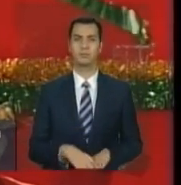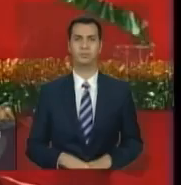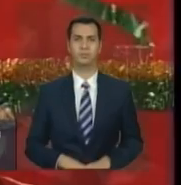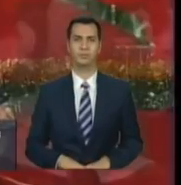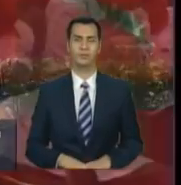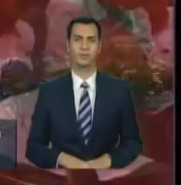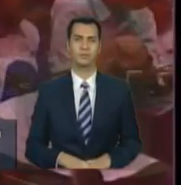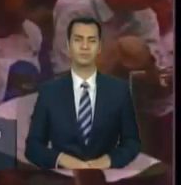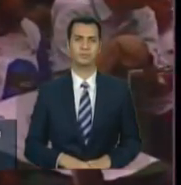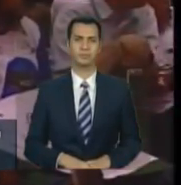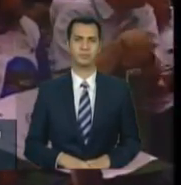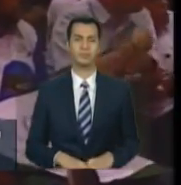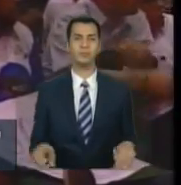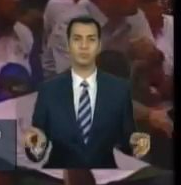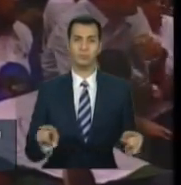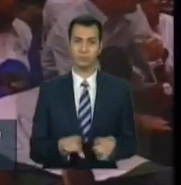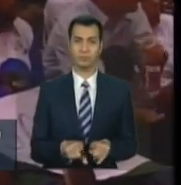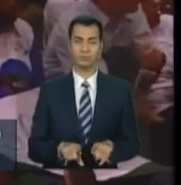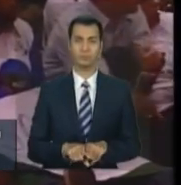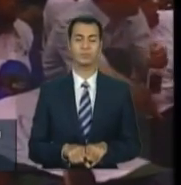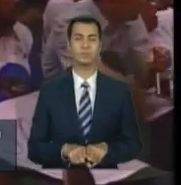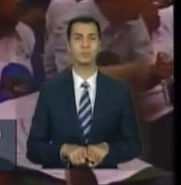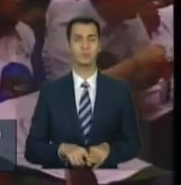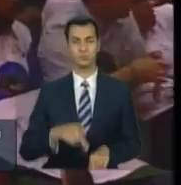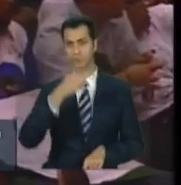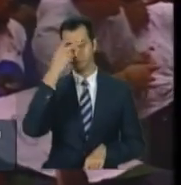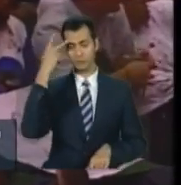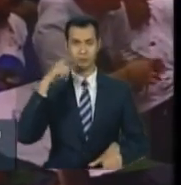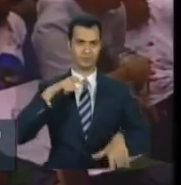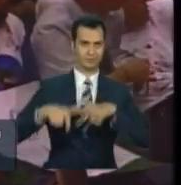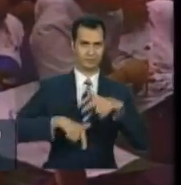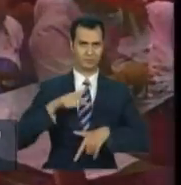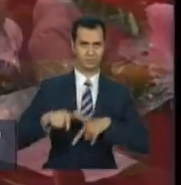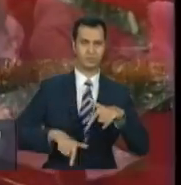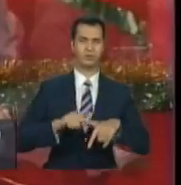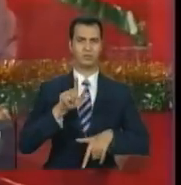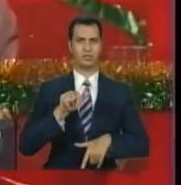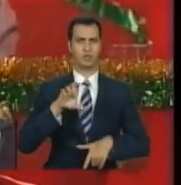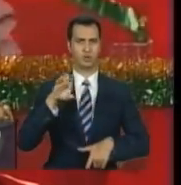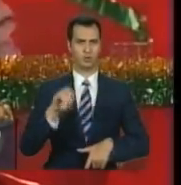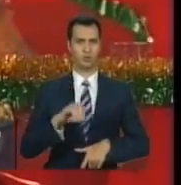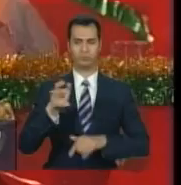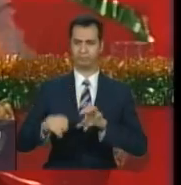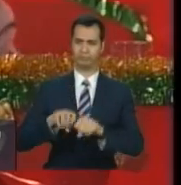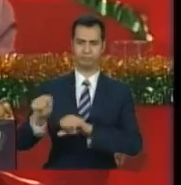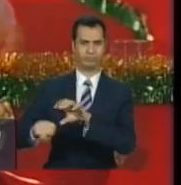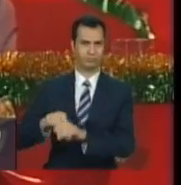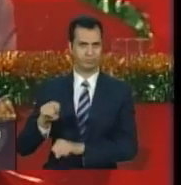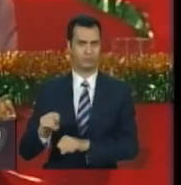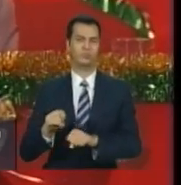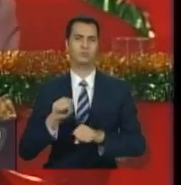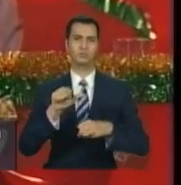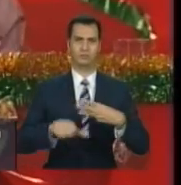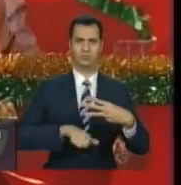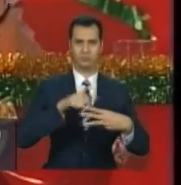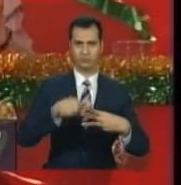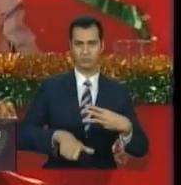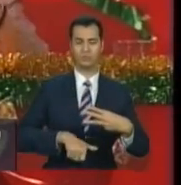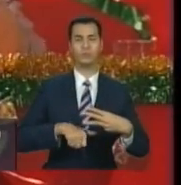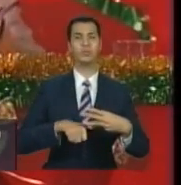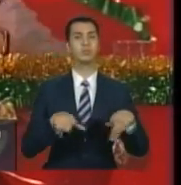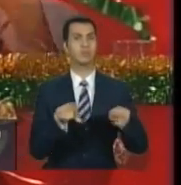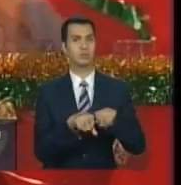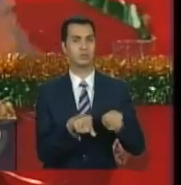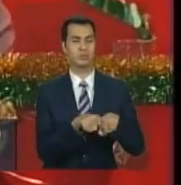é para que o catador e a população de rua também, aí eu vou falar em seguida,